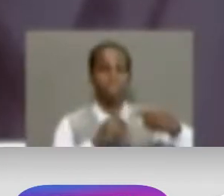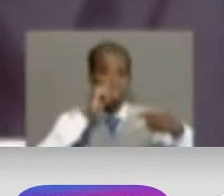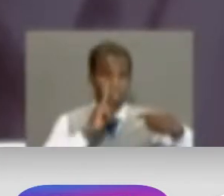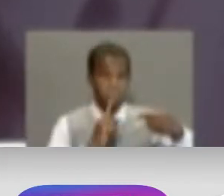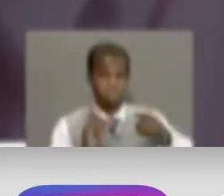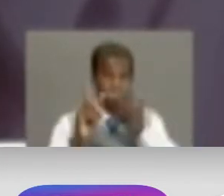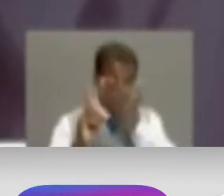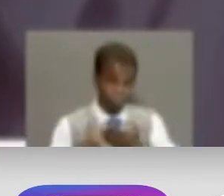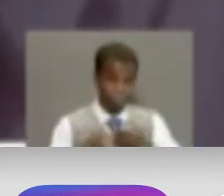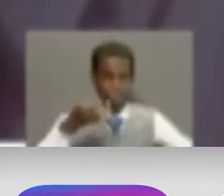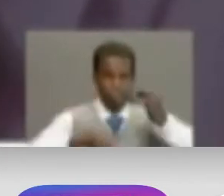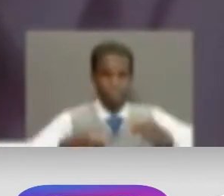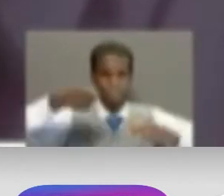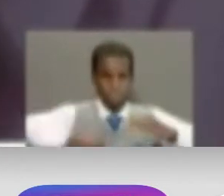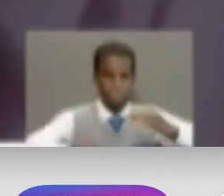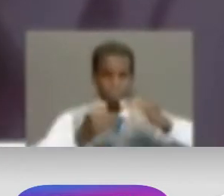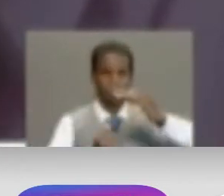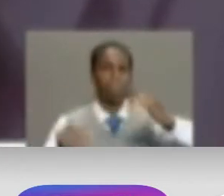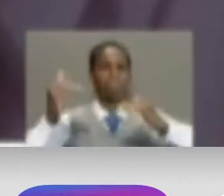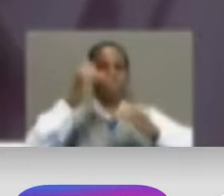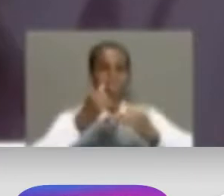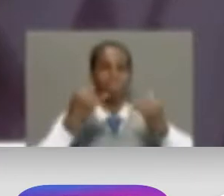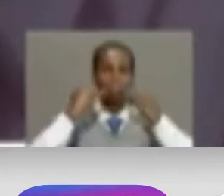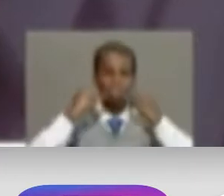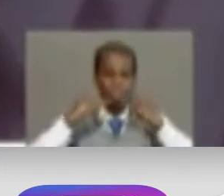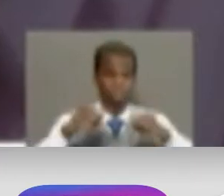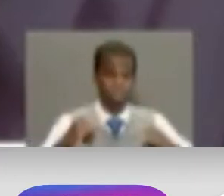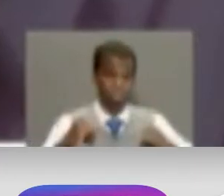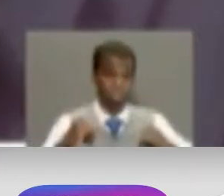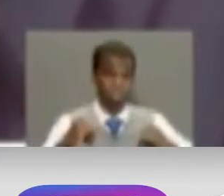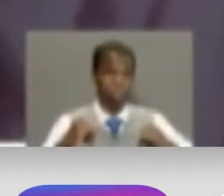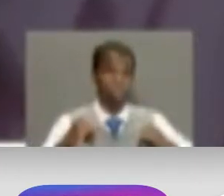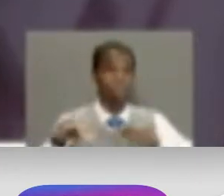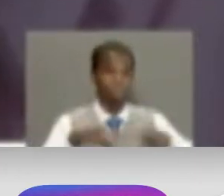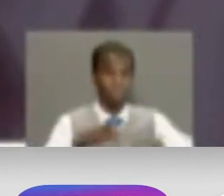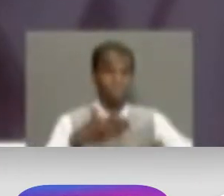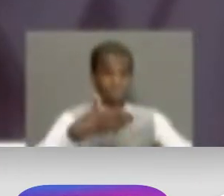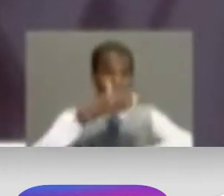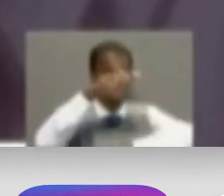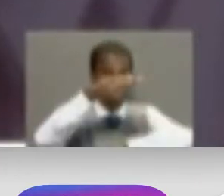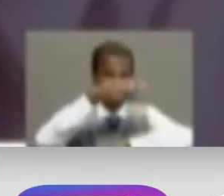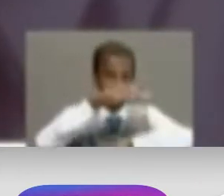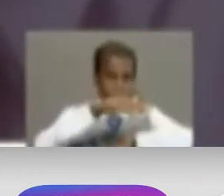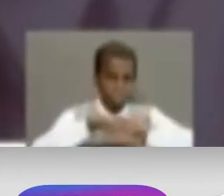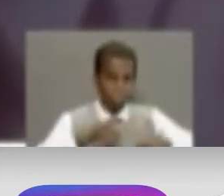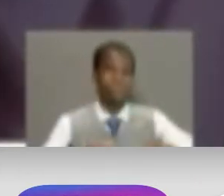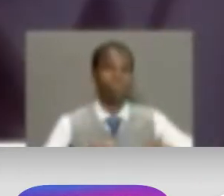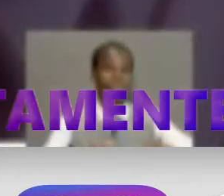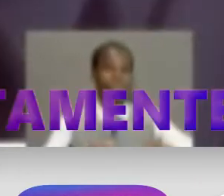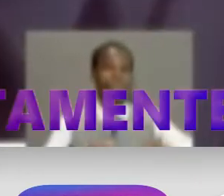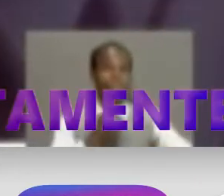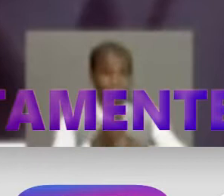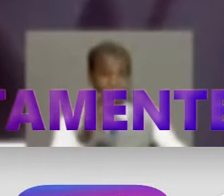juíza, faz um chamamento ao princípio do tribunal de mínimo, ou seja, intervenção mínima. Uma intervenção mínima, em que o